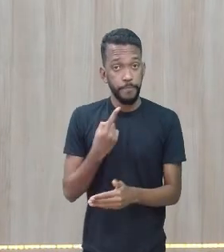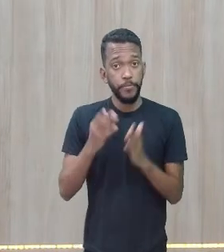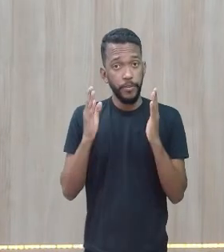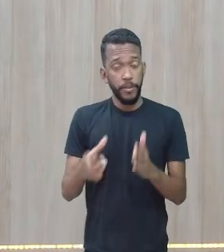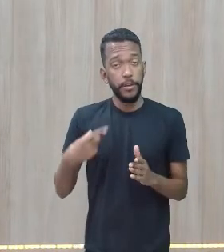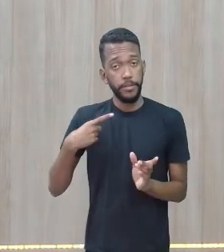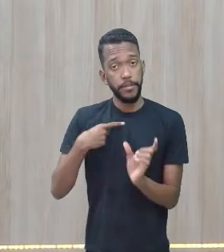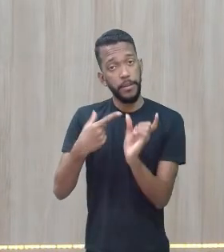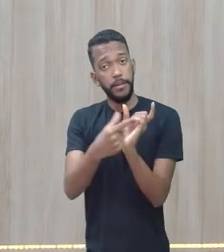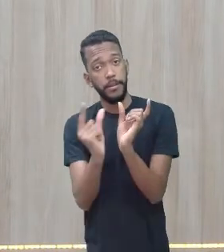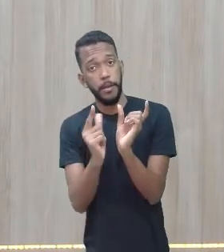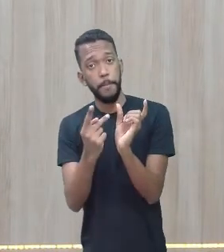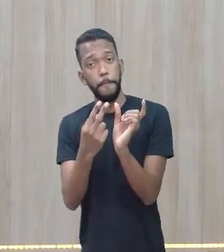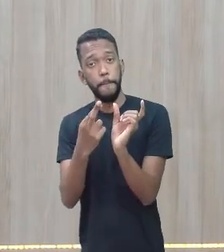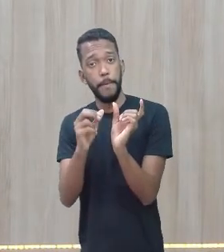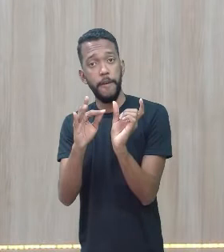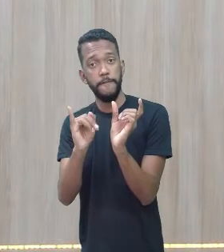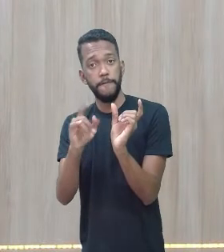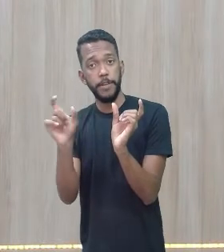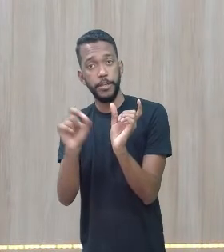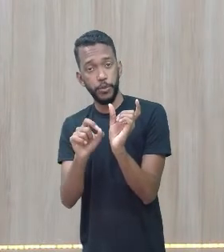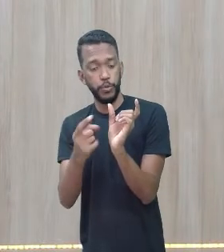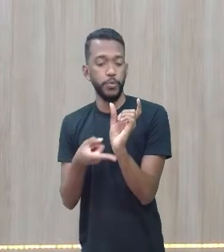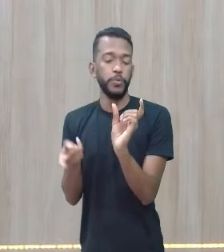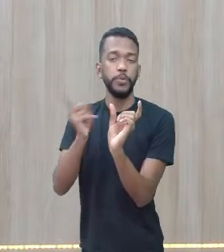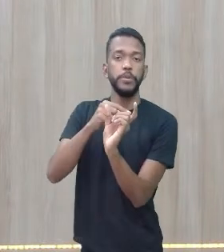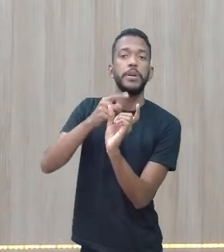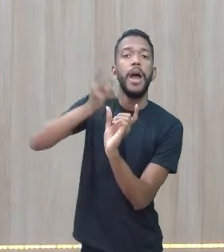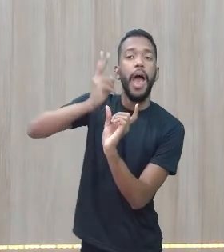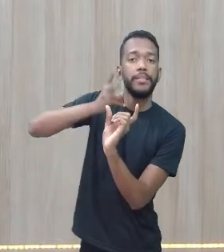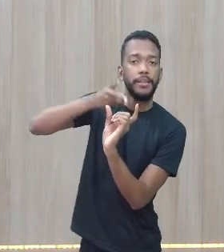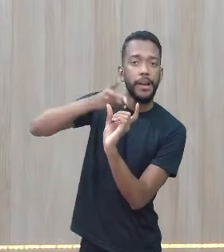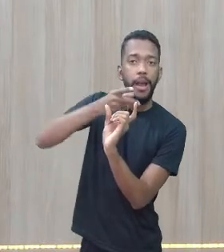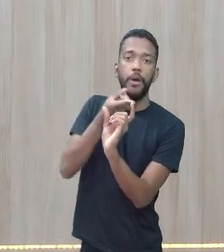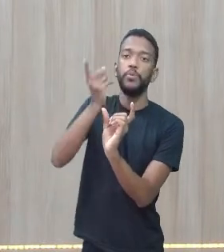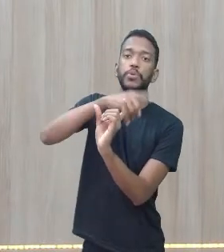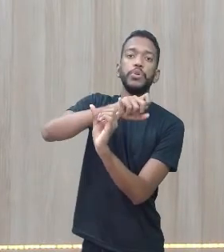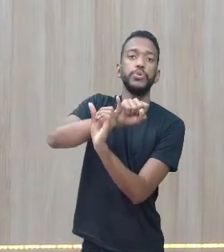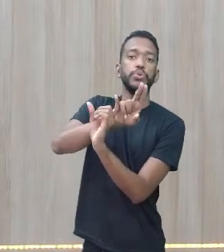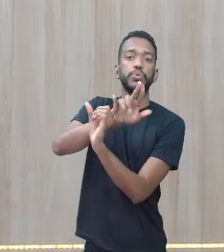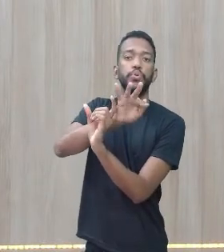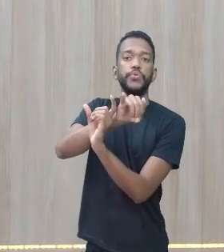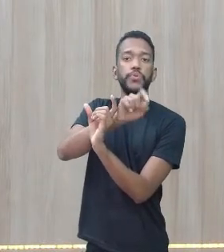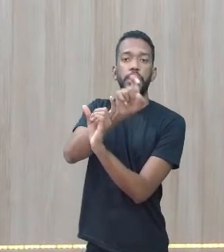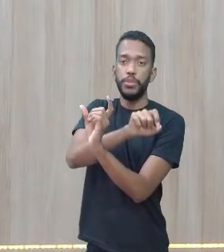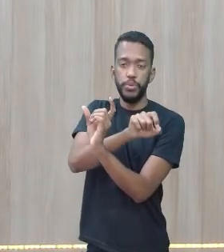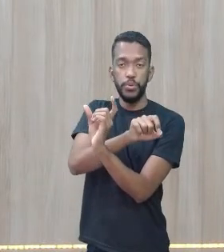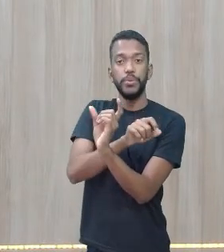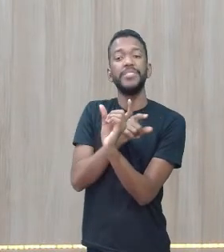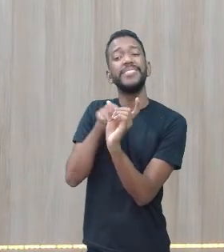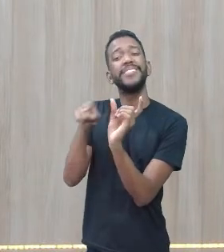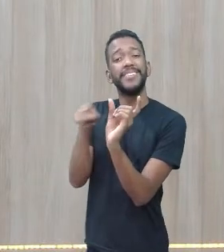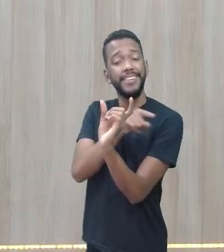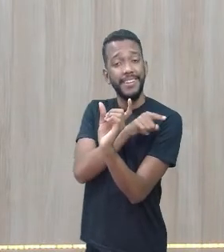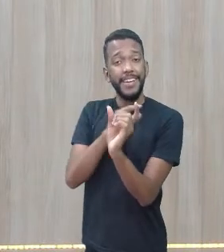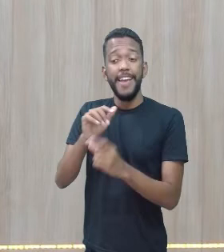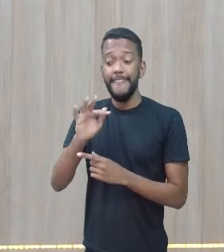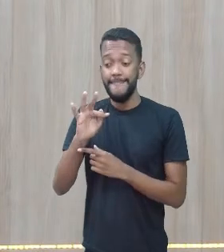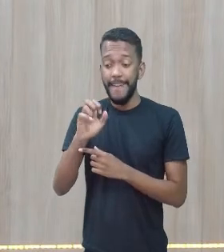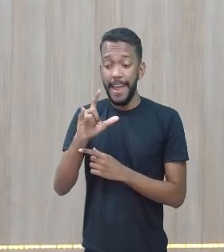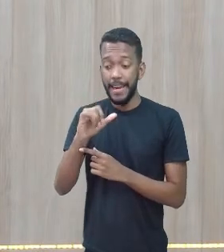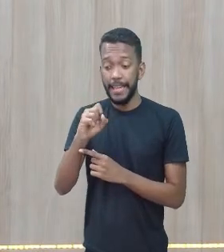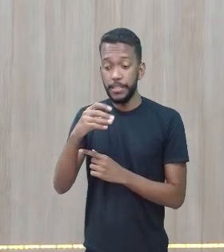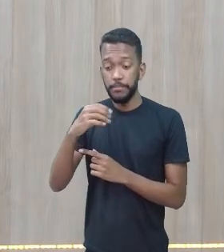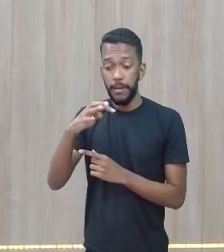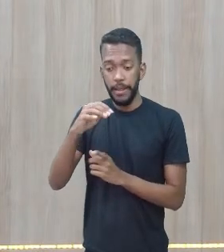um prefixo, um radical e um sufixo. E aí, nesta palavra, felizmente, nós